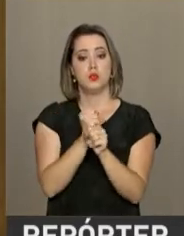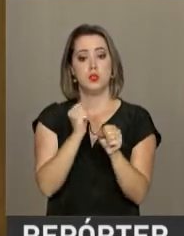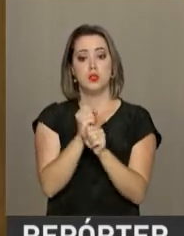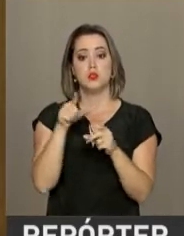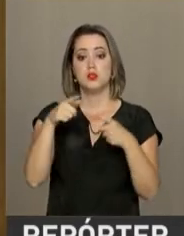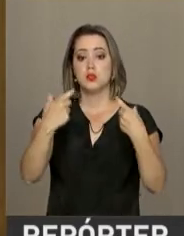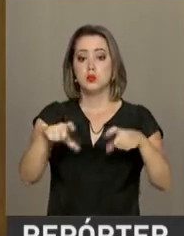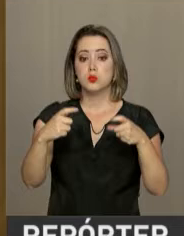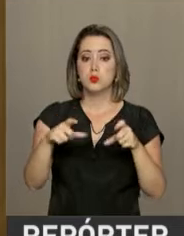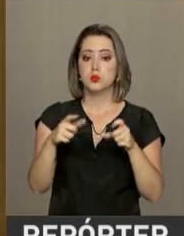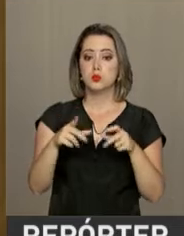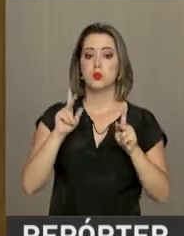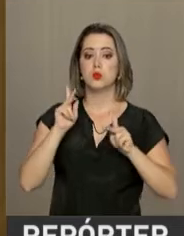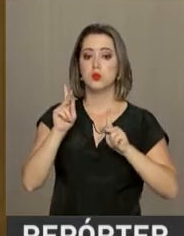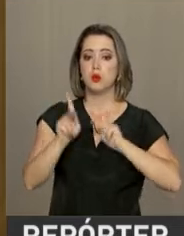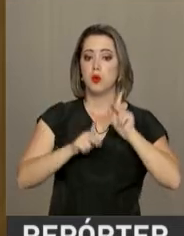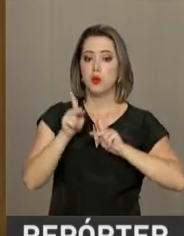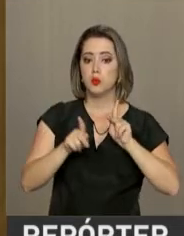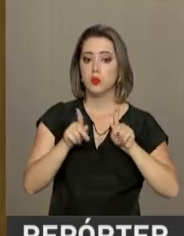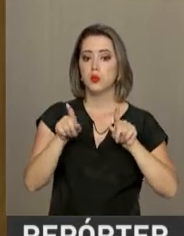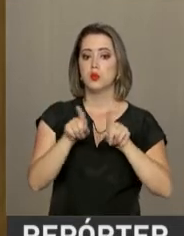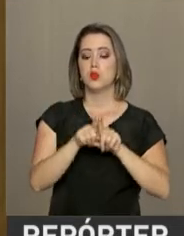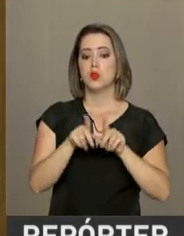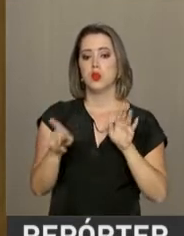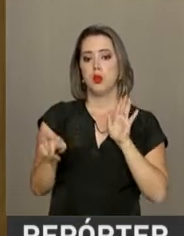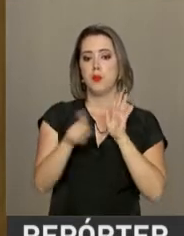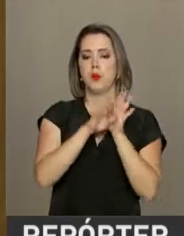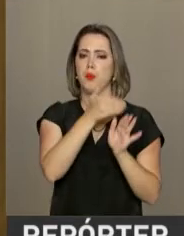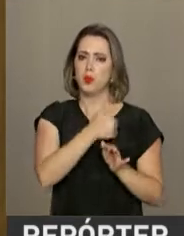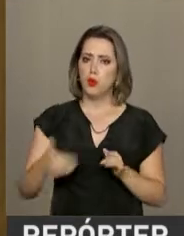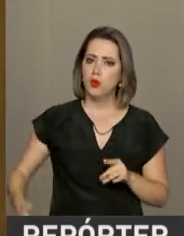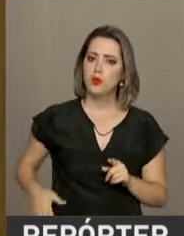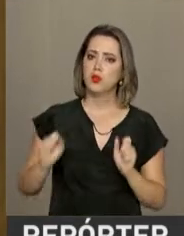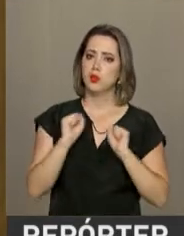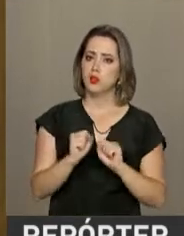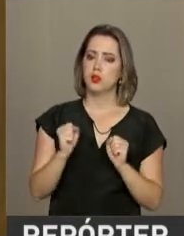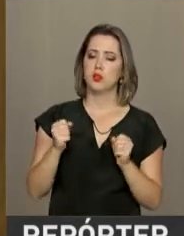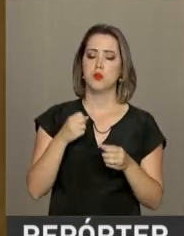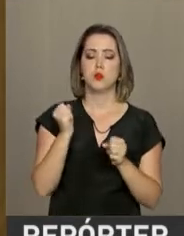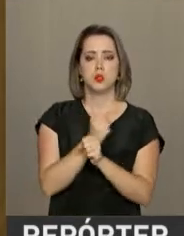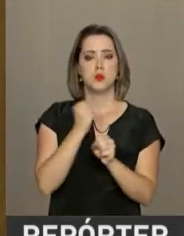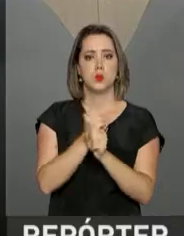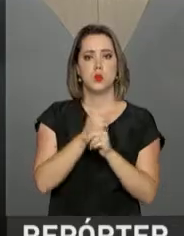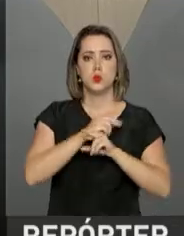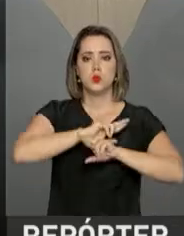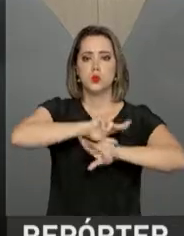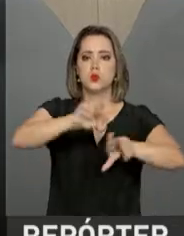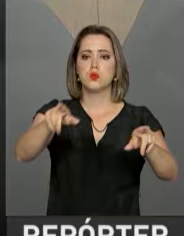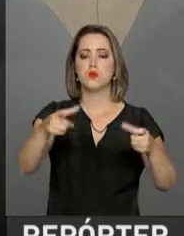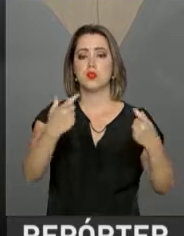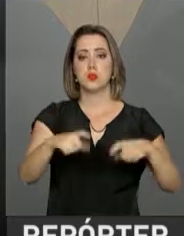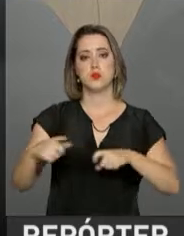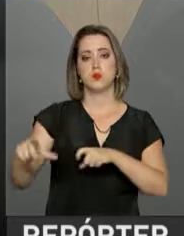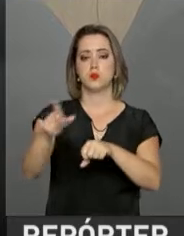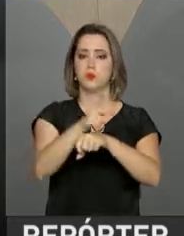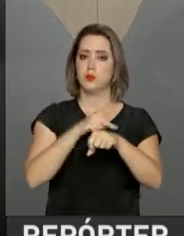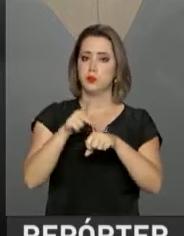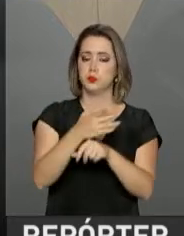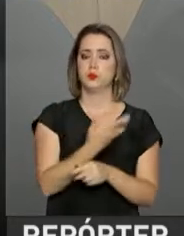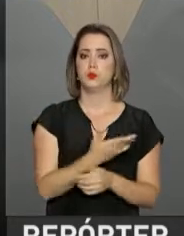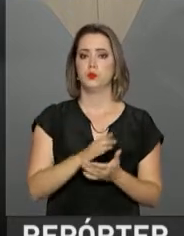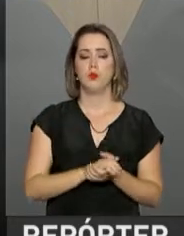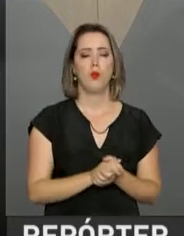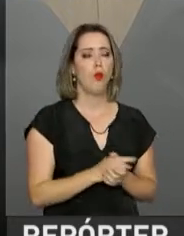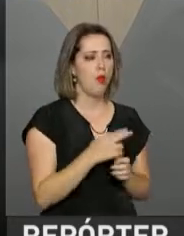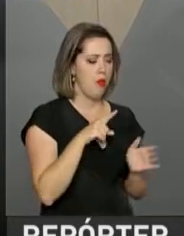permitem que o empreendimento fique mais barato e possamos fazer mais empreendimentos em outras áreas do Brasil. Ministro, uma das novas regras determina